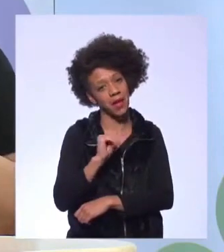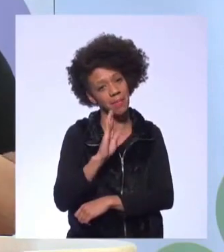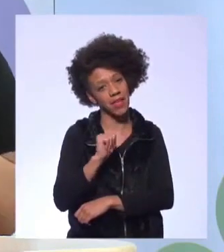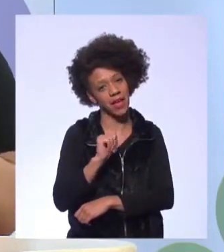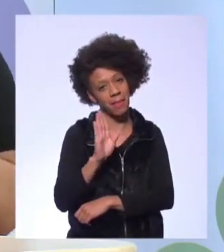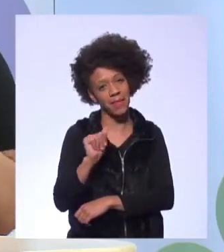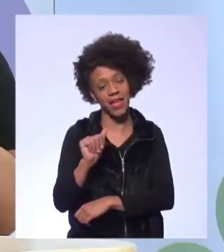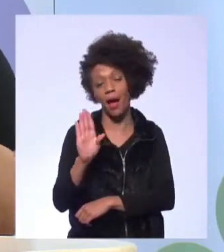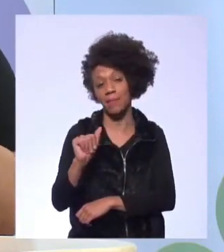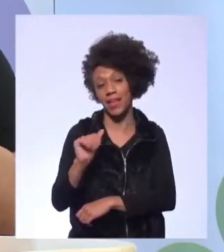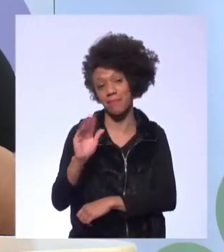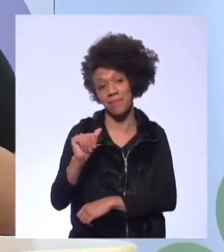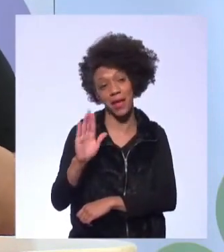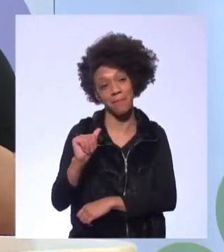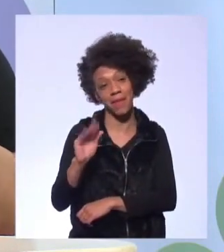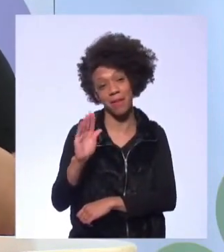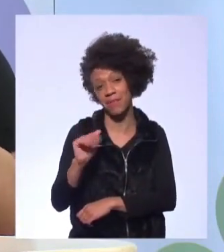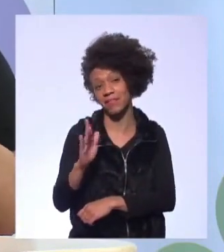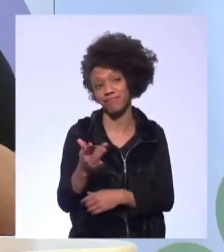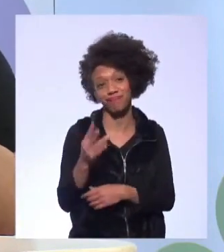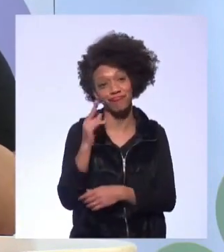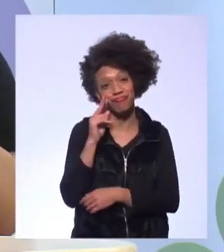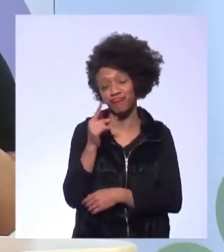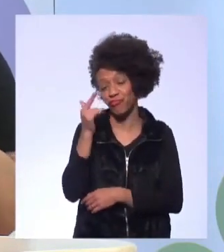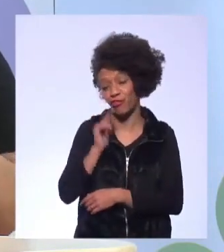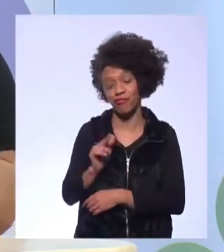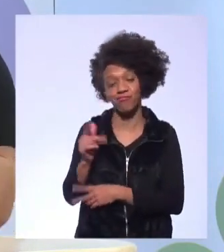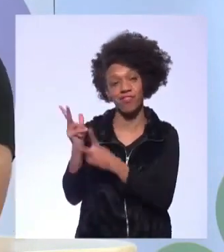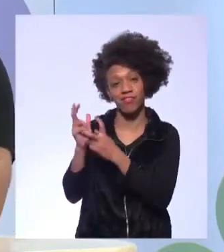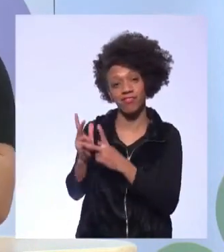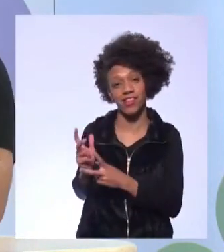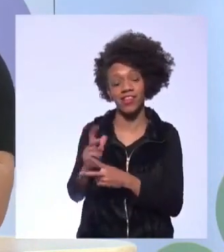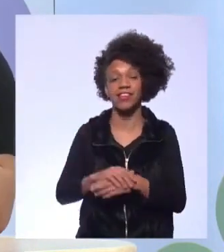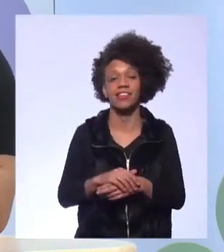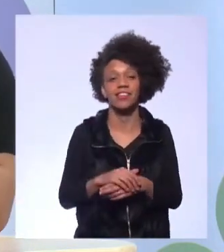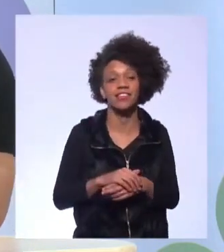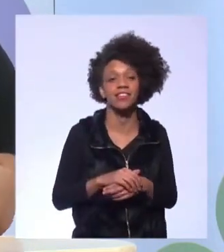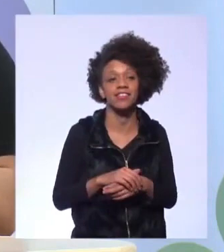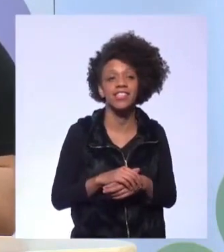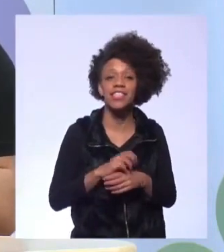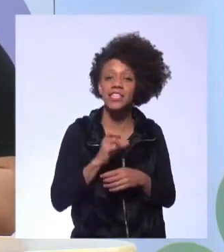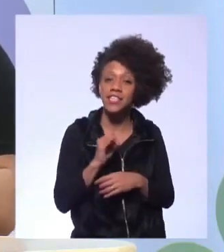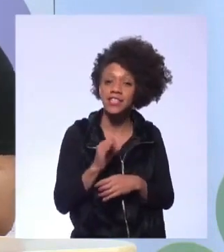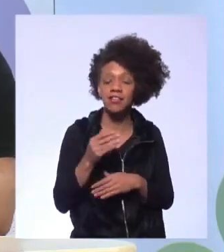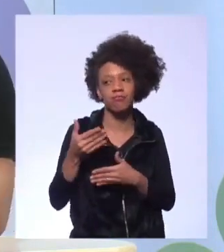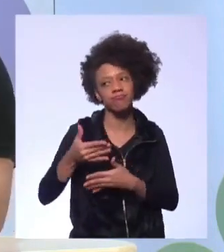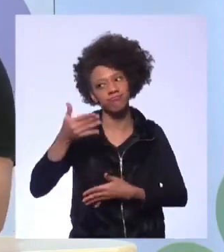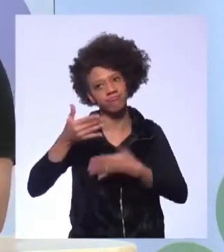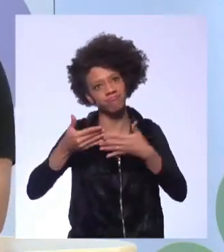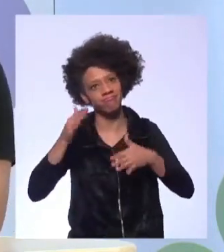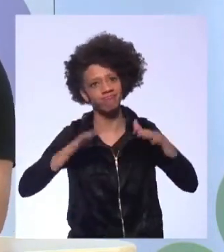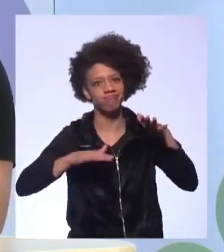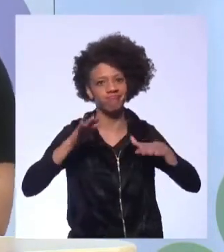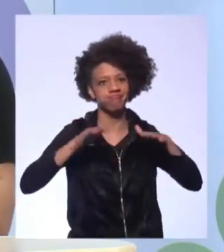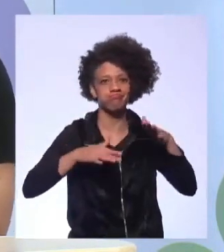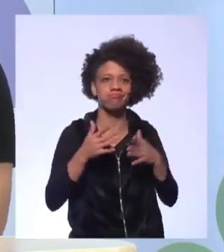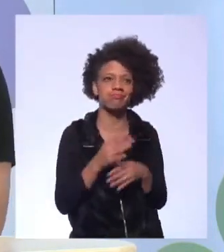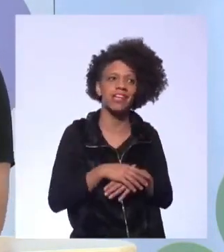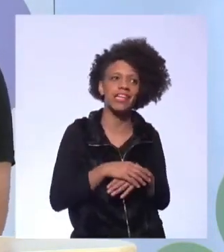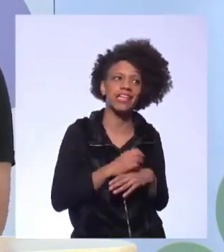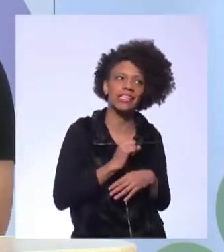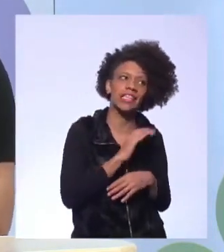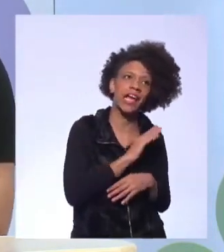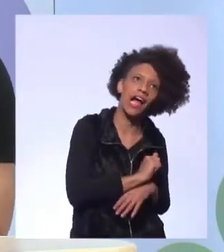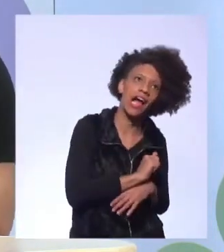consegui nem identificar para ver se tá uma, né, se tem Proporção. uma proporção assim de, sei lá, se a maioria é